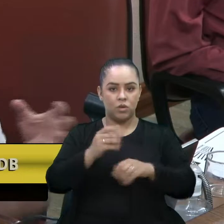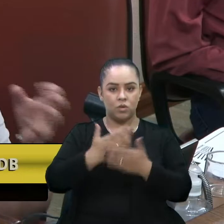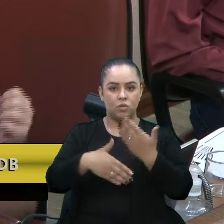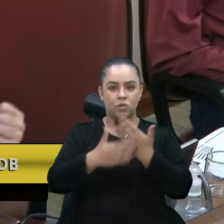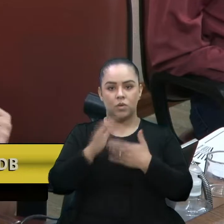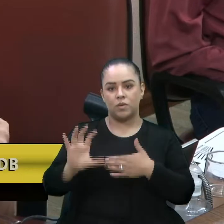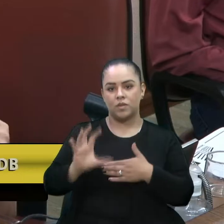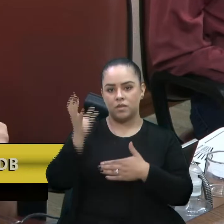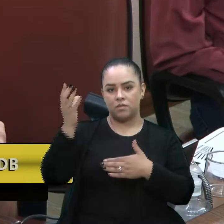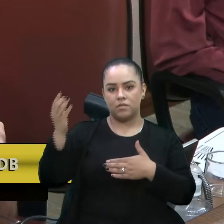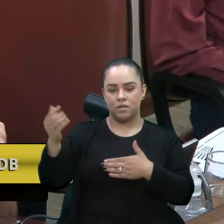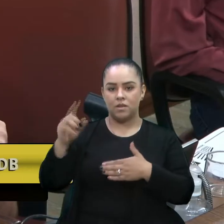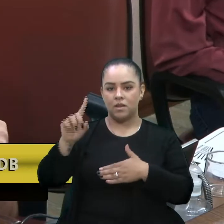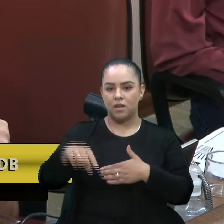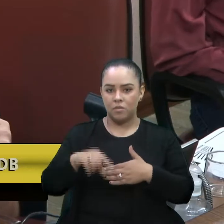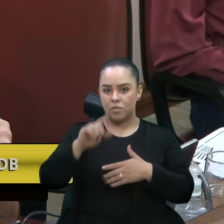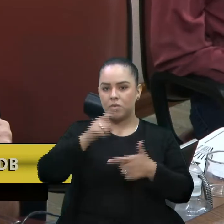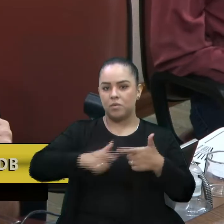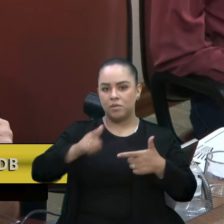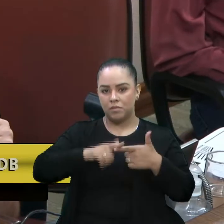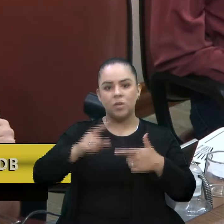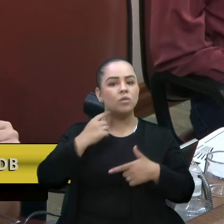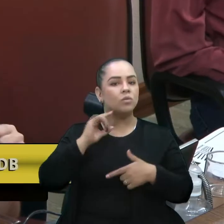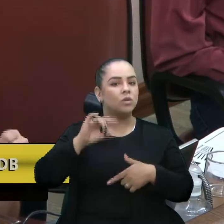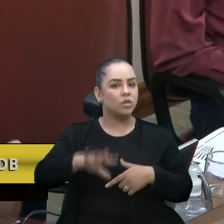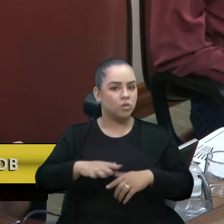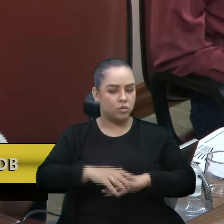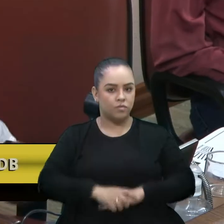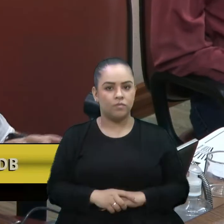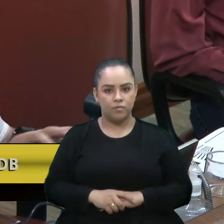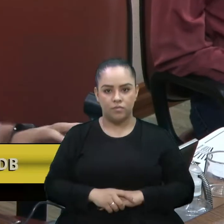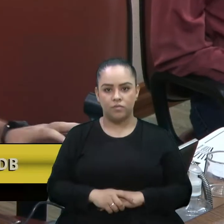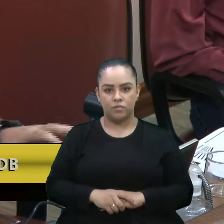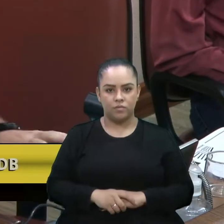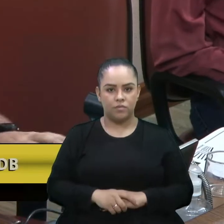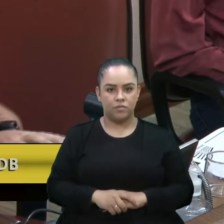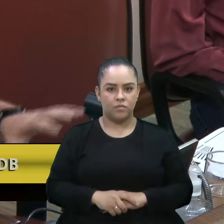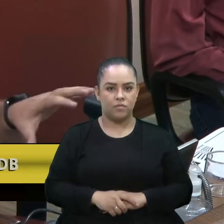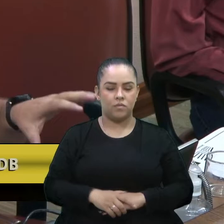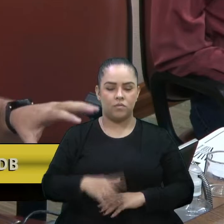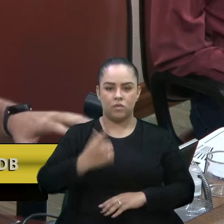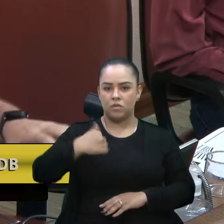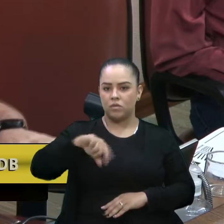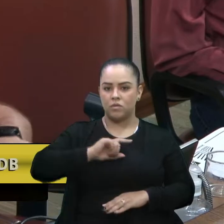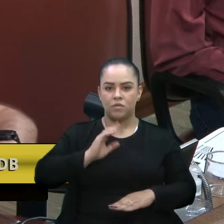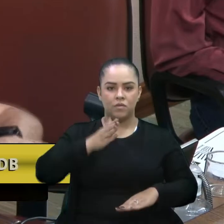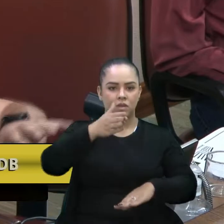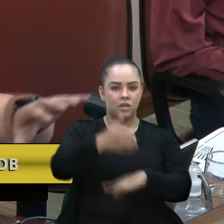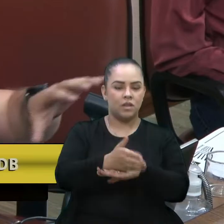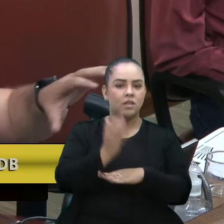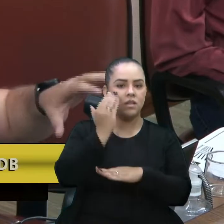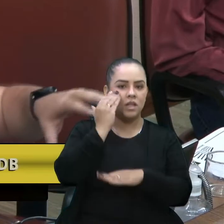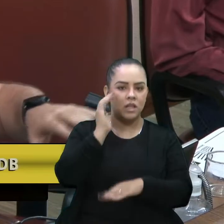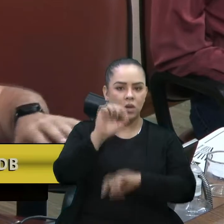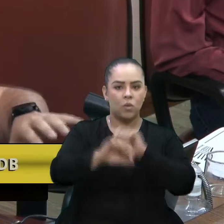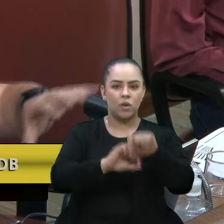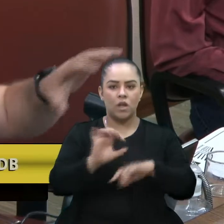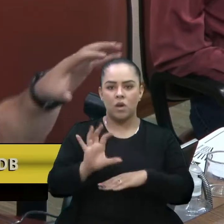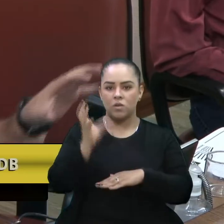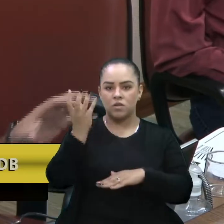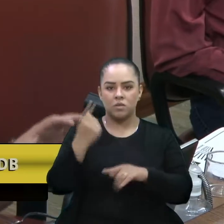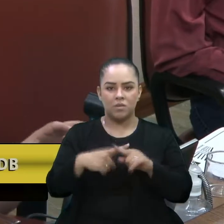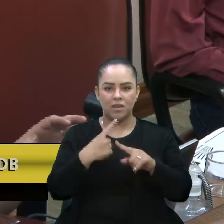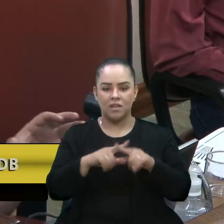país, que é a entrada da máfia do lixo. Né? Nós tergiversarmos aqui, né, e entendermos o que está acontecendo, os urubus estão